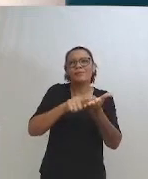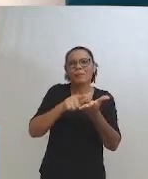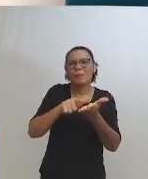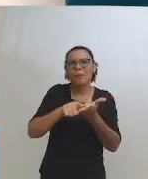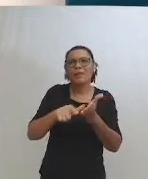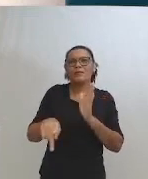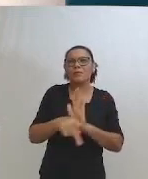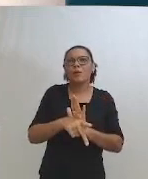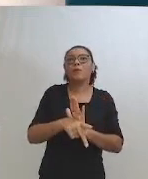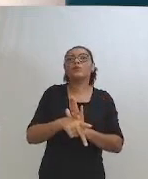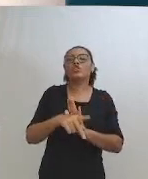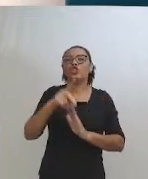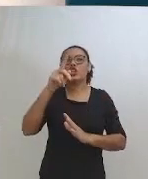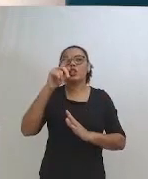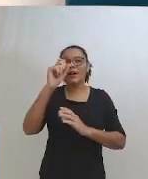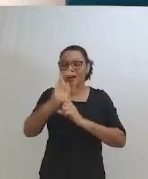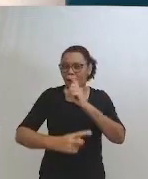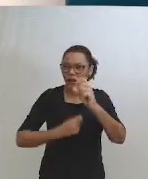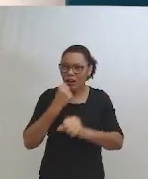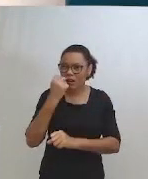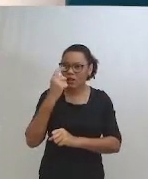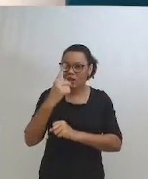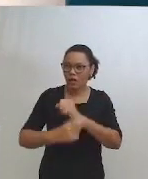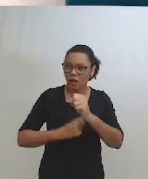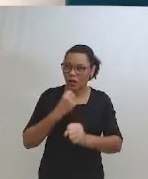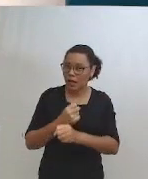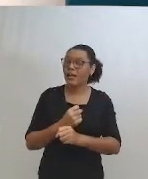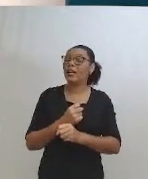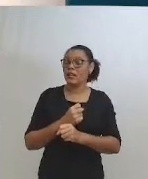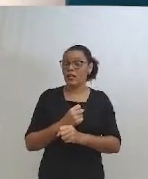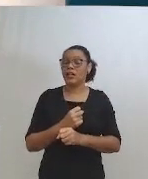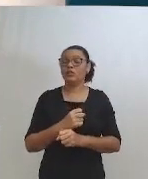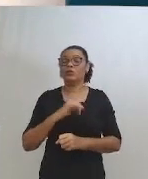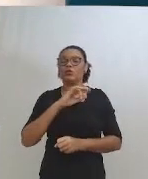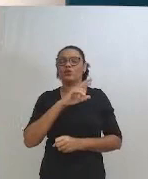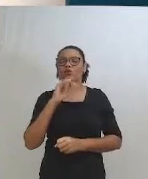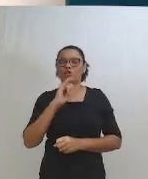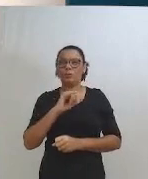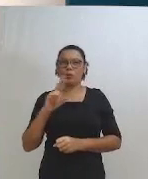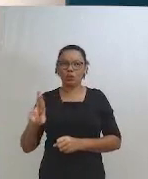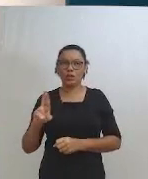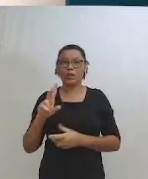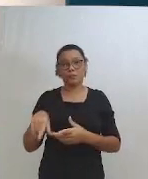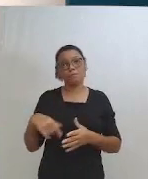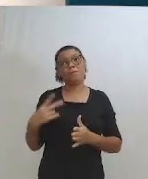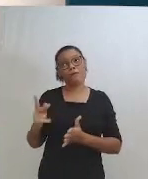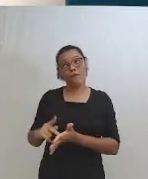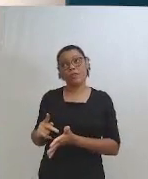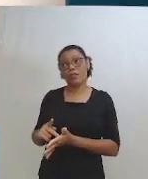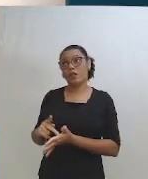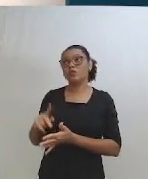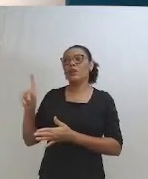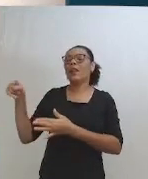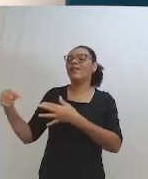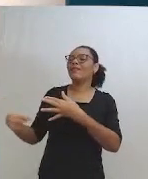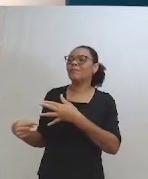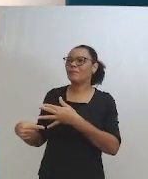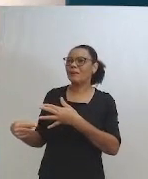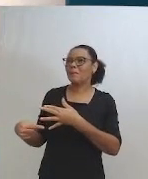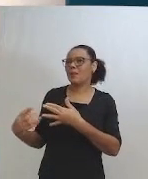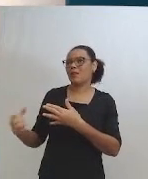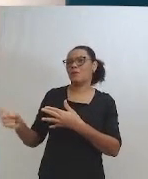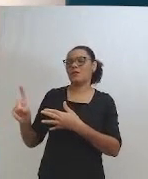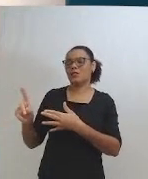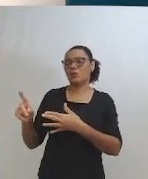o HC não é provido no Tribunal Regional Federal da Terceira Região, com base na possibilidade da requisição, e